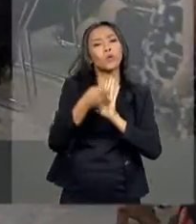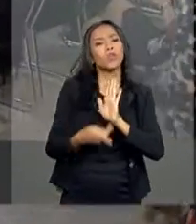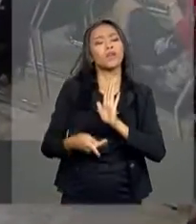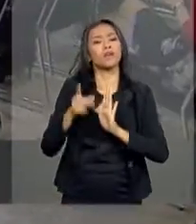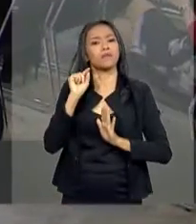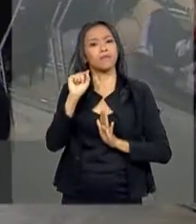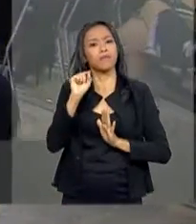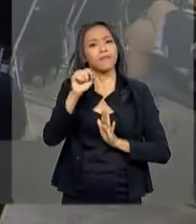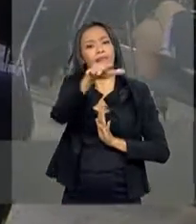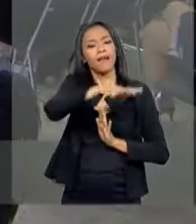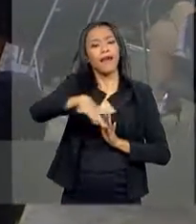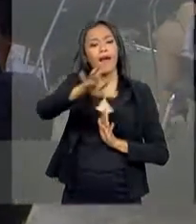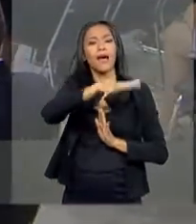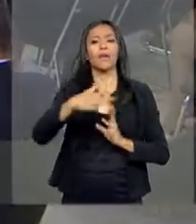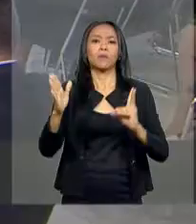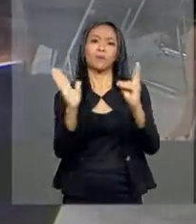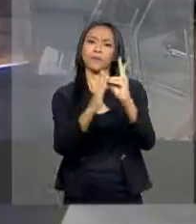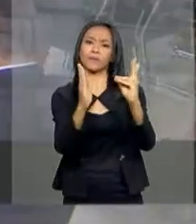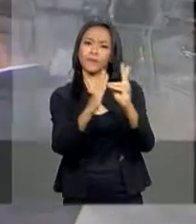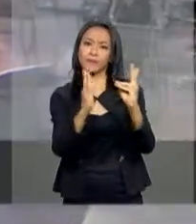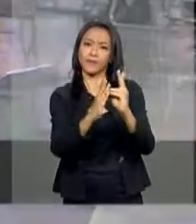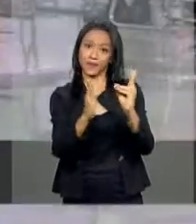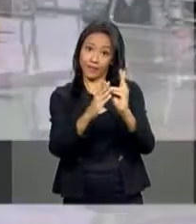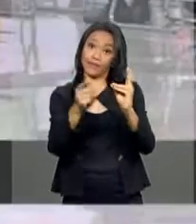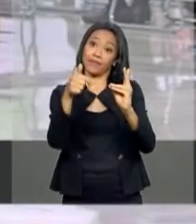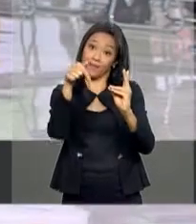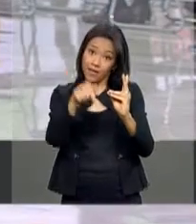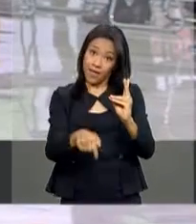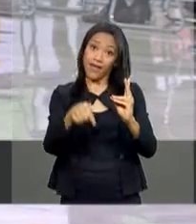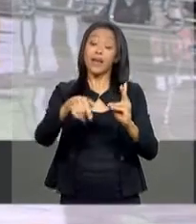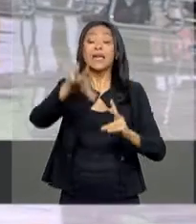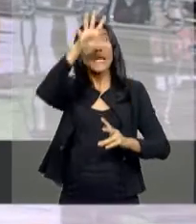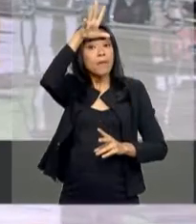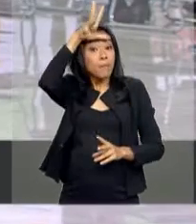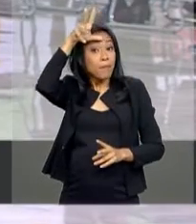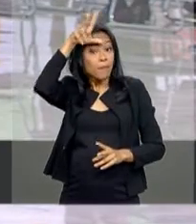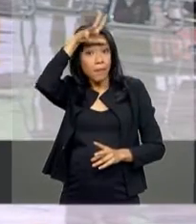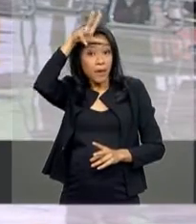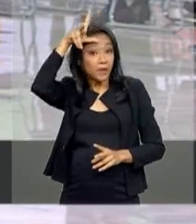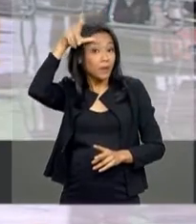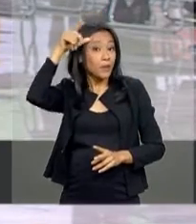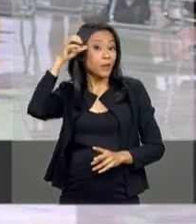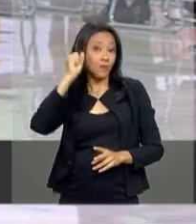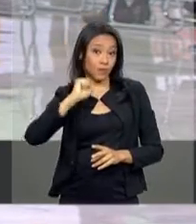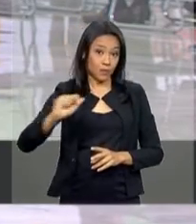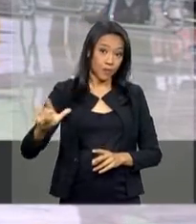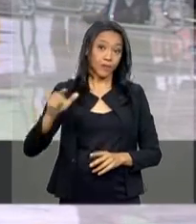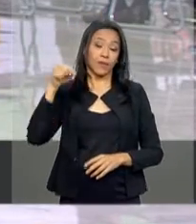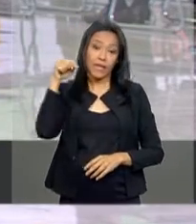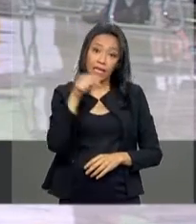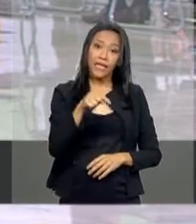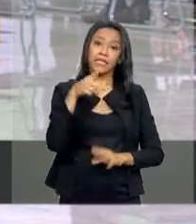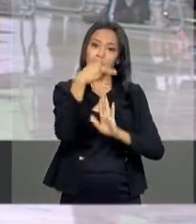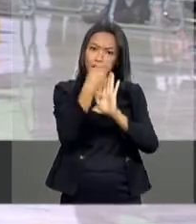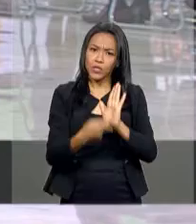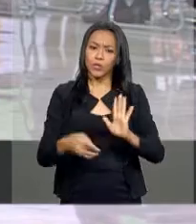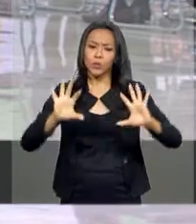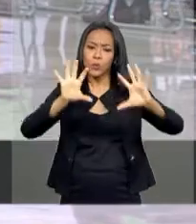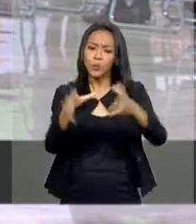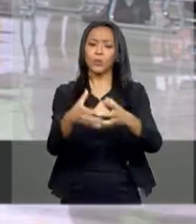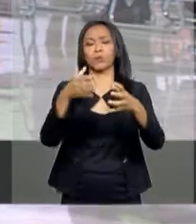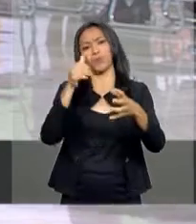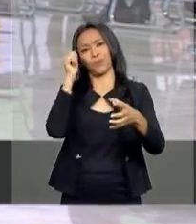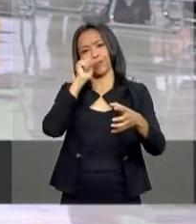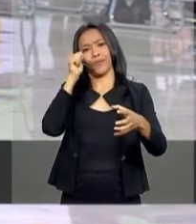desenvolvido na aldeia Ticulipu, em Aquidauana, Mato Grosso do Sul. Nesse projeto, um grupo de mulheres, sob